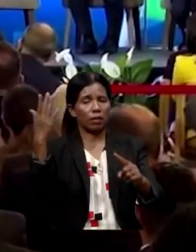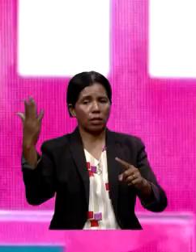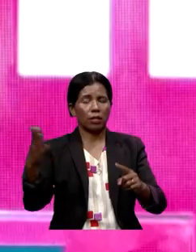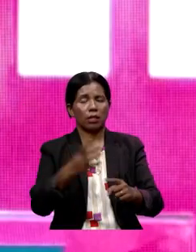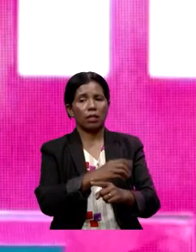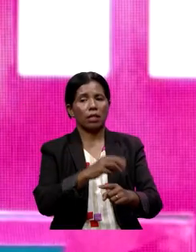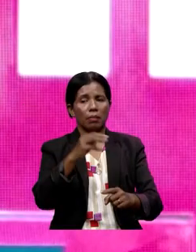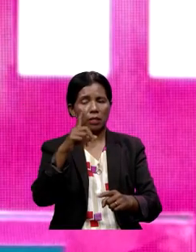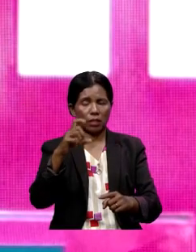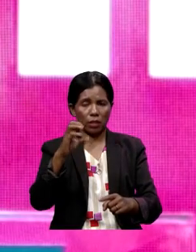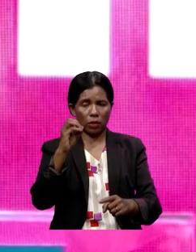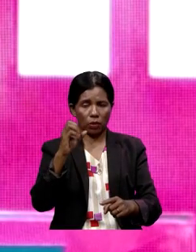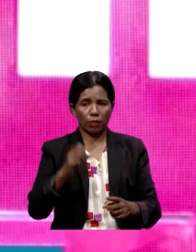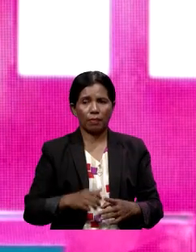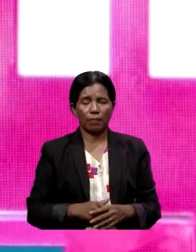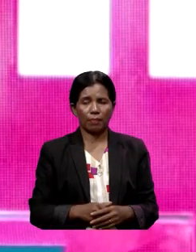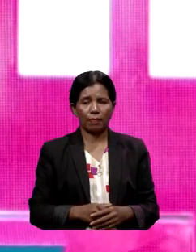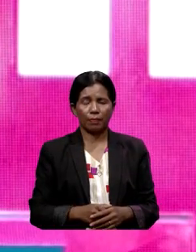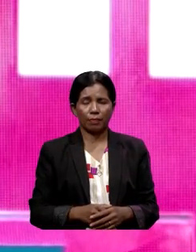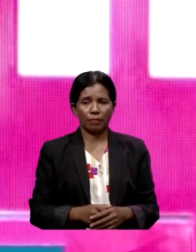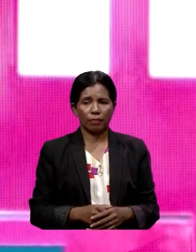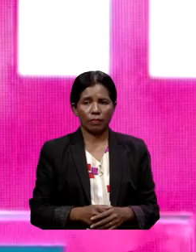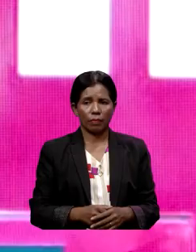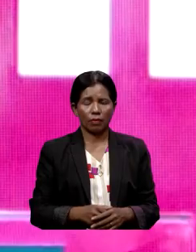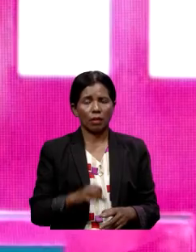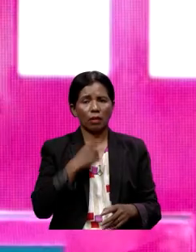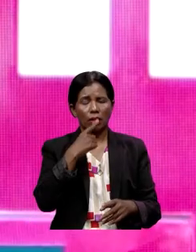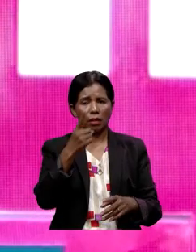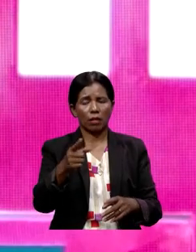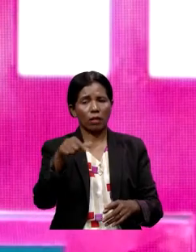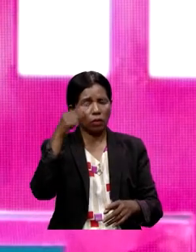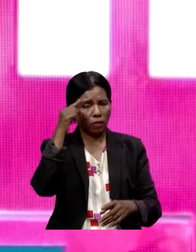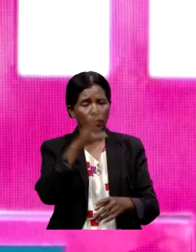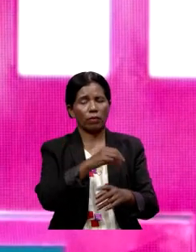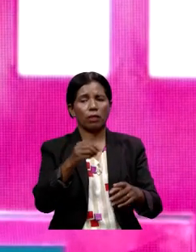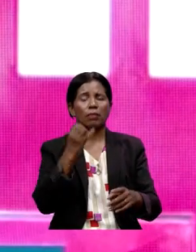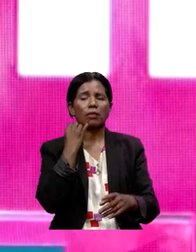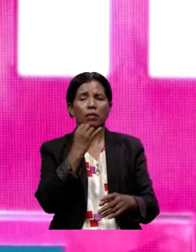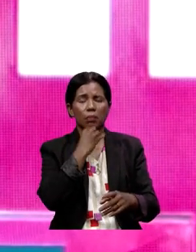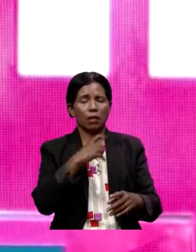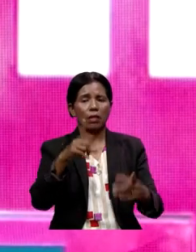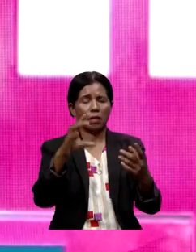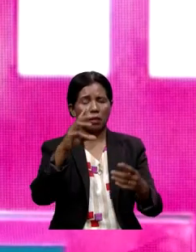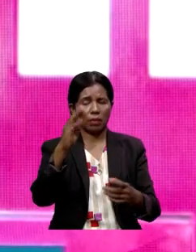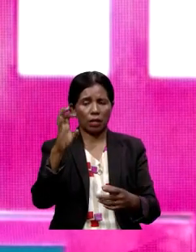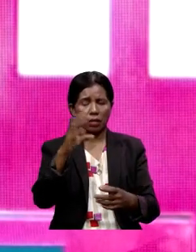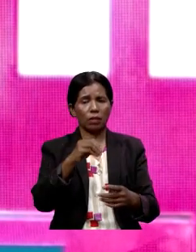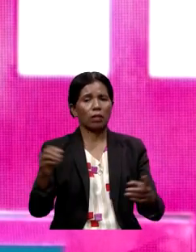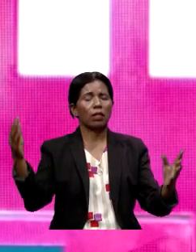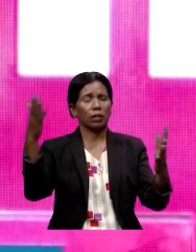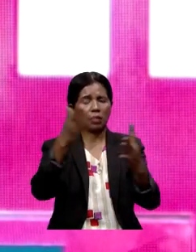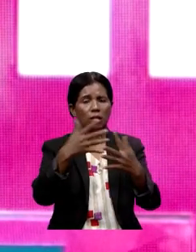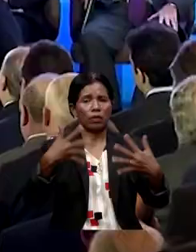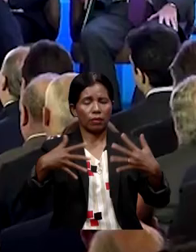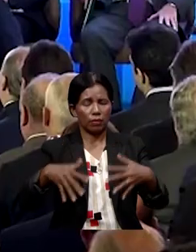México. É por isso que eu sou contra e condeno o que Israel está fazendo no Líbano agora, atacando e matando